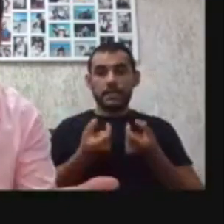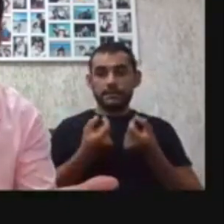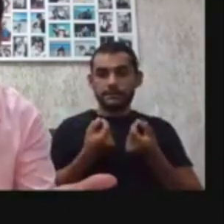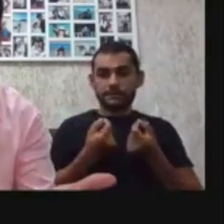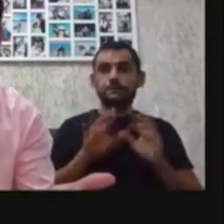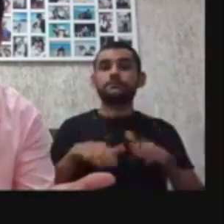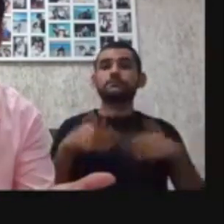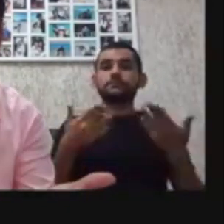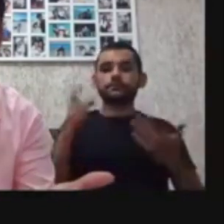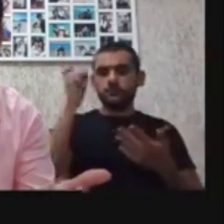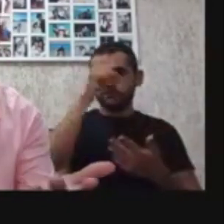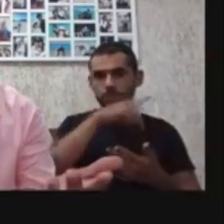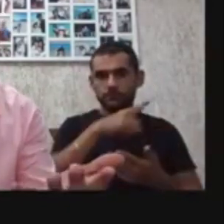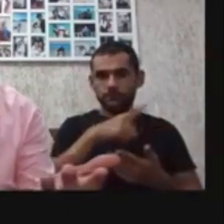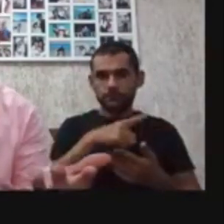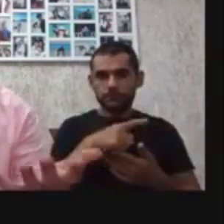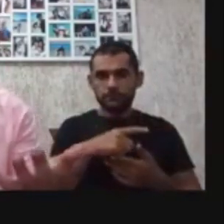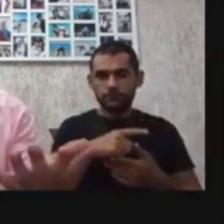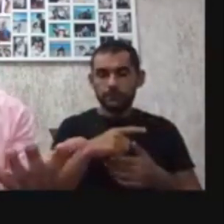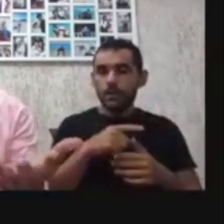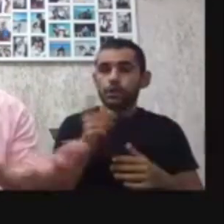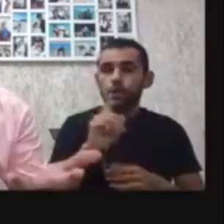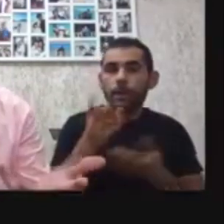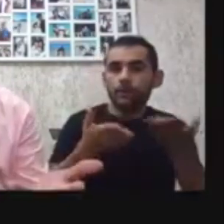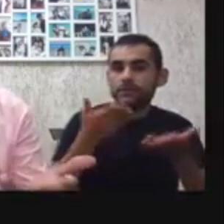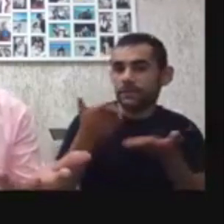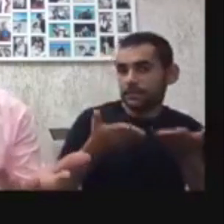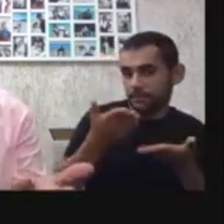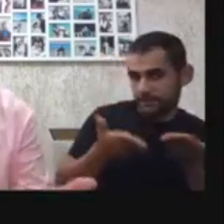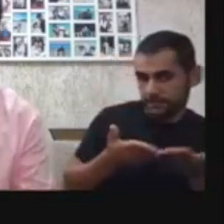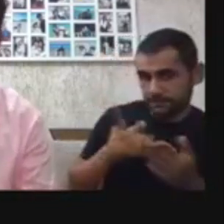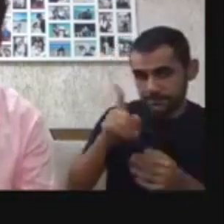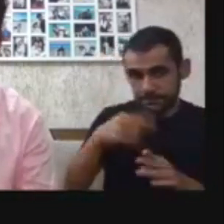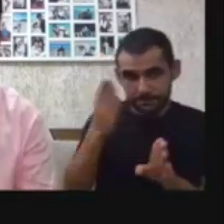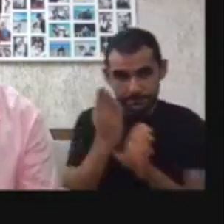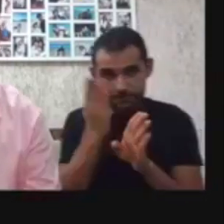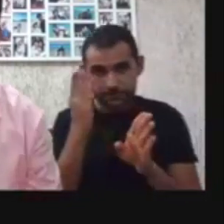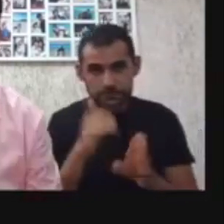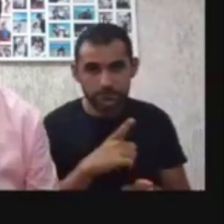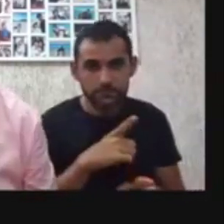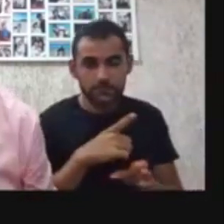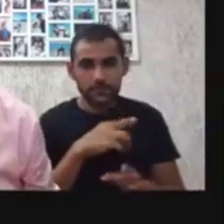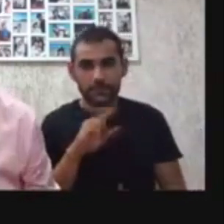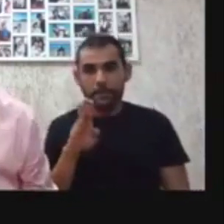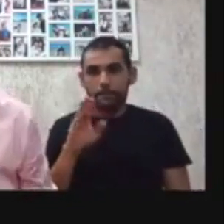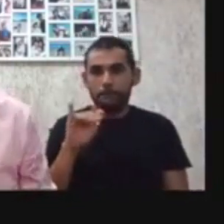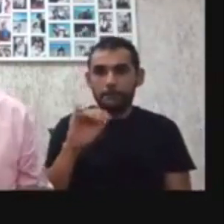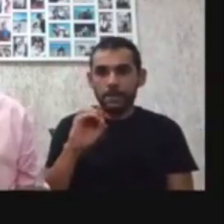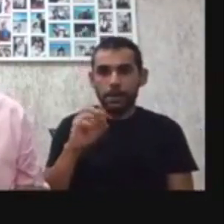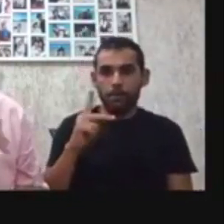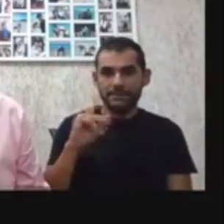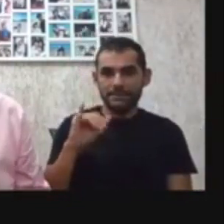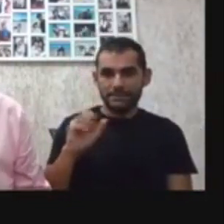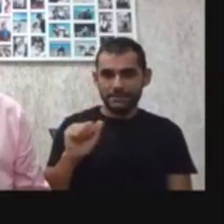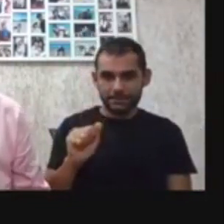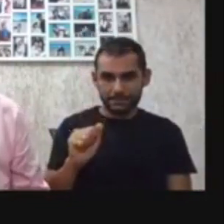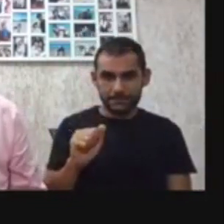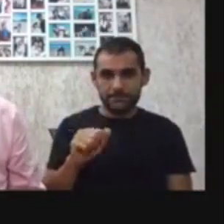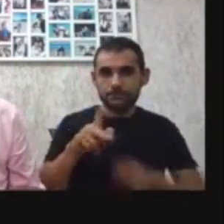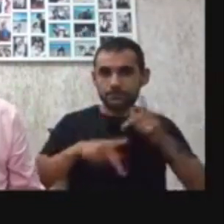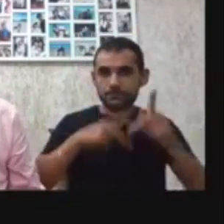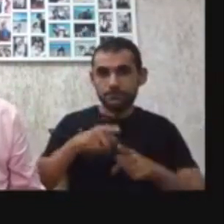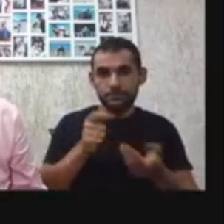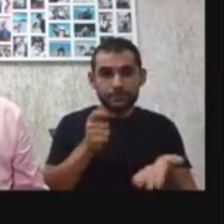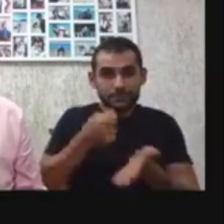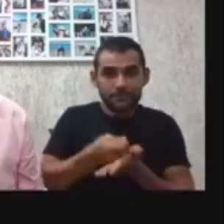maior dificuldade do tratamento do câncer? Não é o tratamento. É descobrir se ele está com câncer, sabe por quê? Biópsia é cara. A população não tem